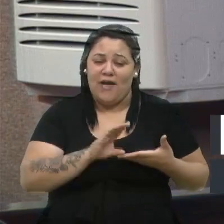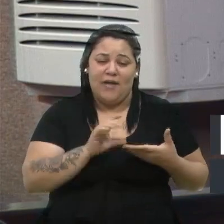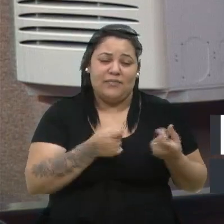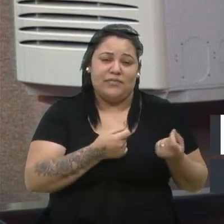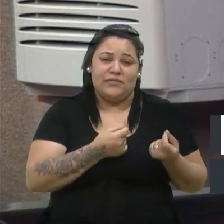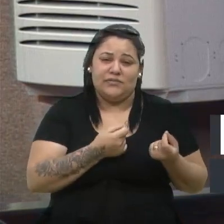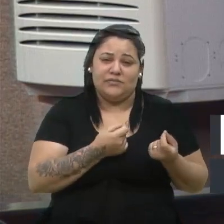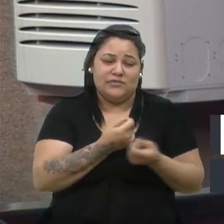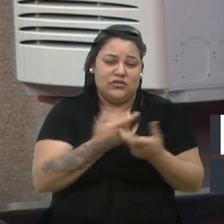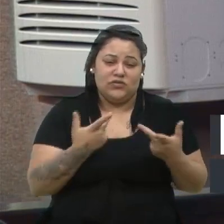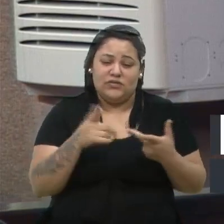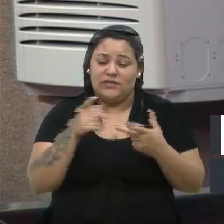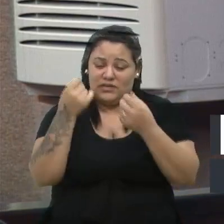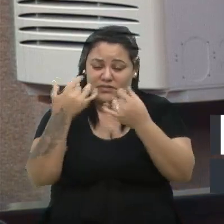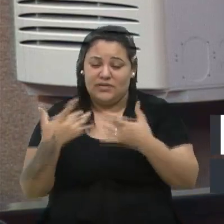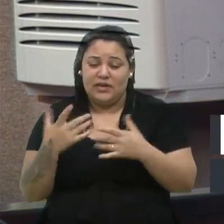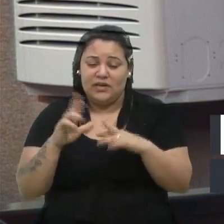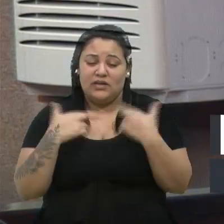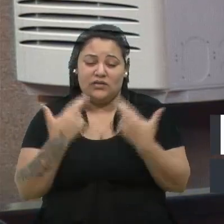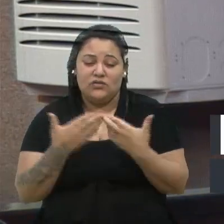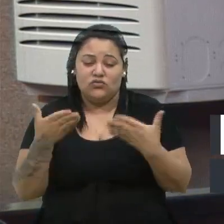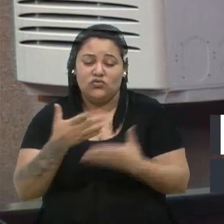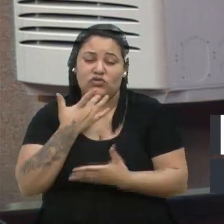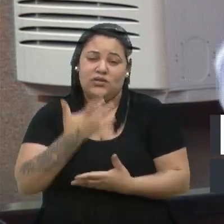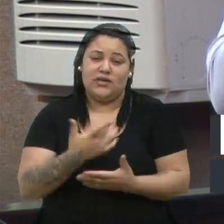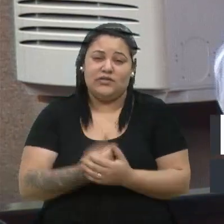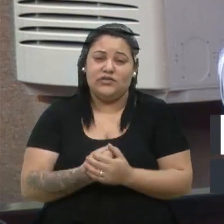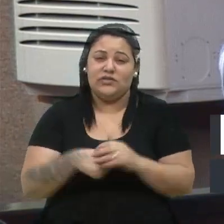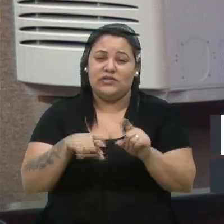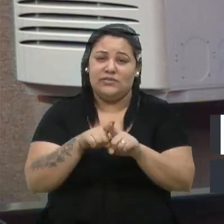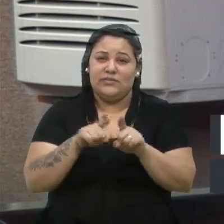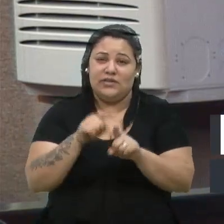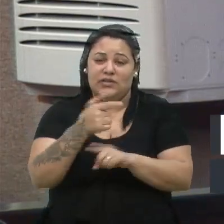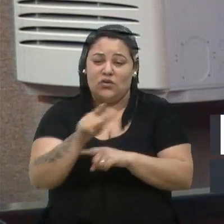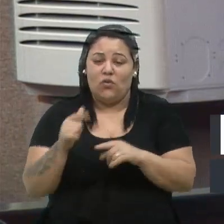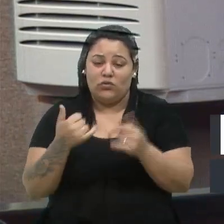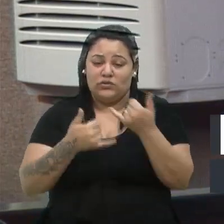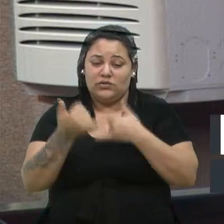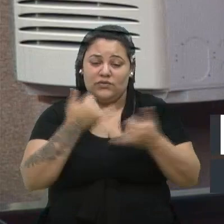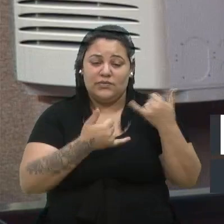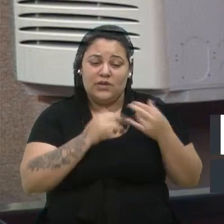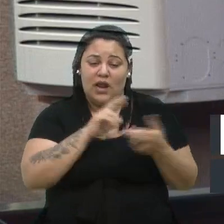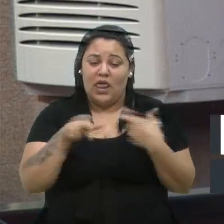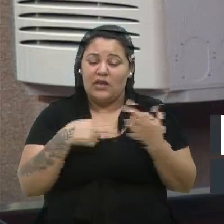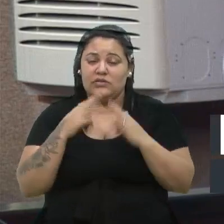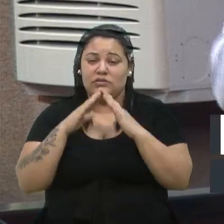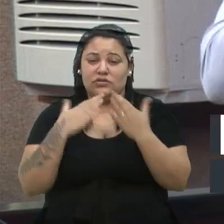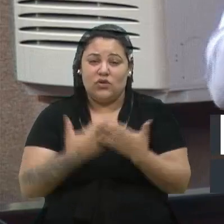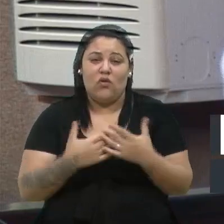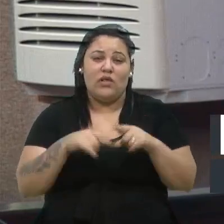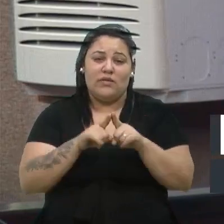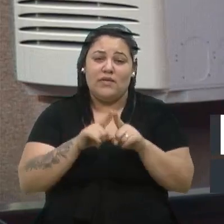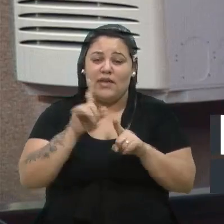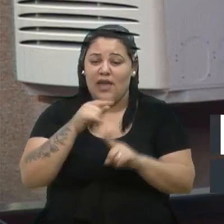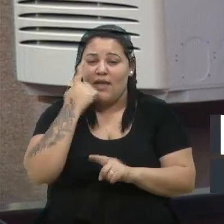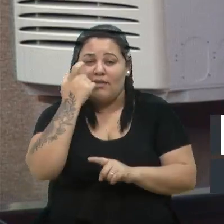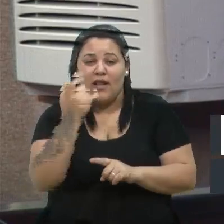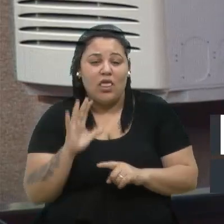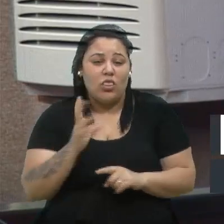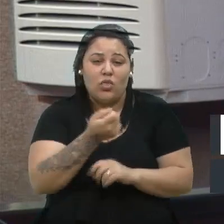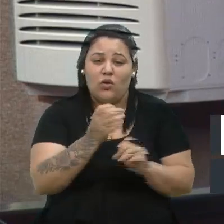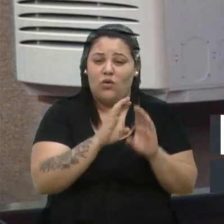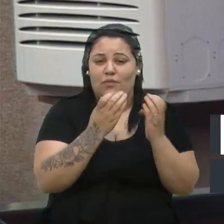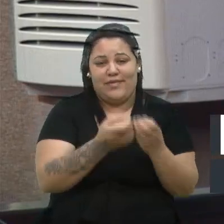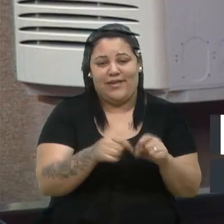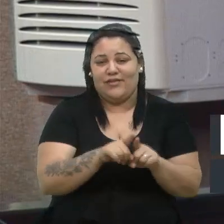explicado nesta reunião de hoje à tarde, né? E, inclusive, outras informações a respeito da escola, que é de interesse de toda aquela